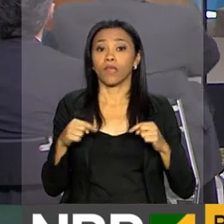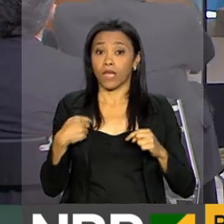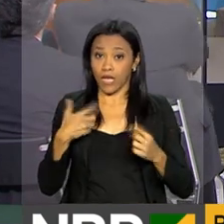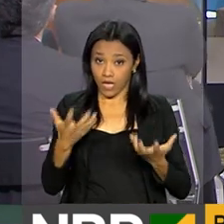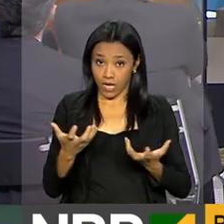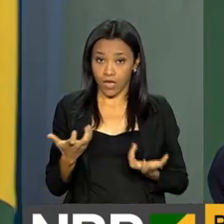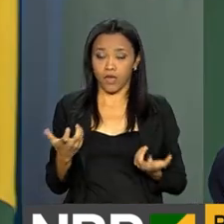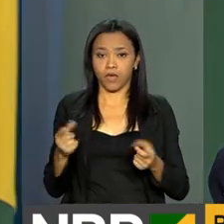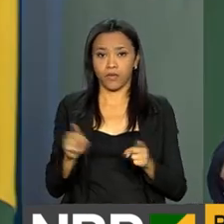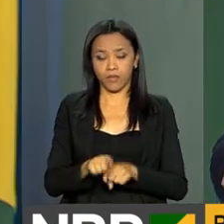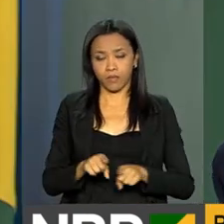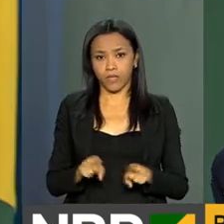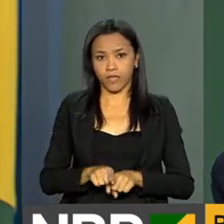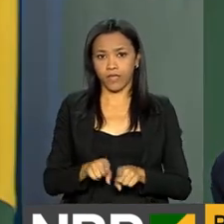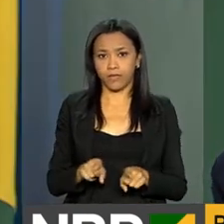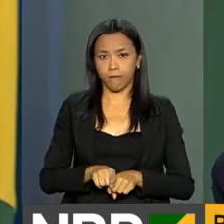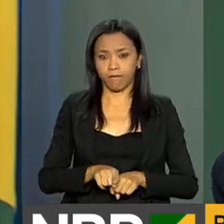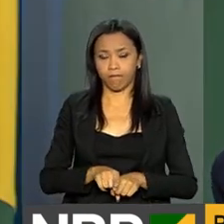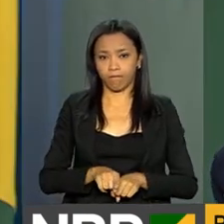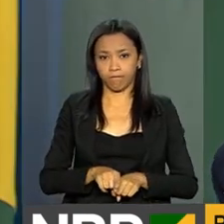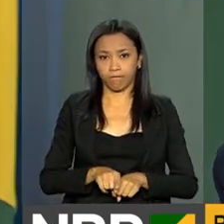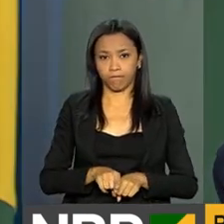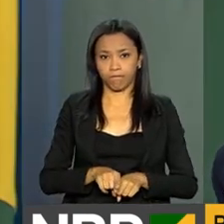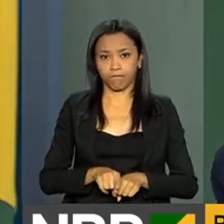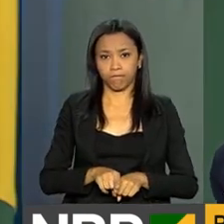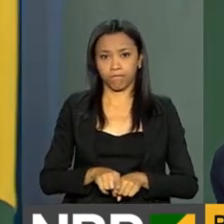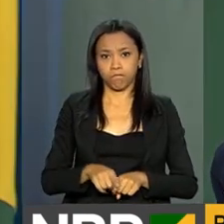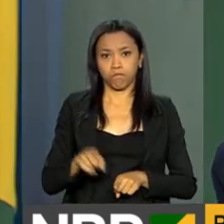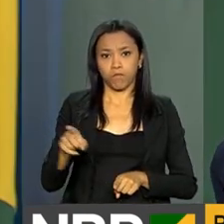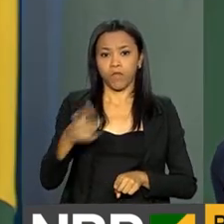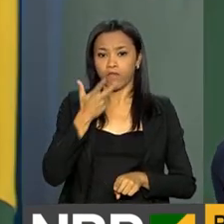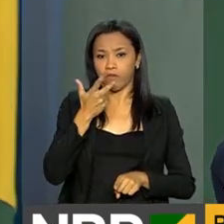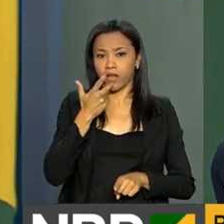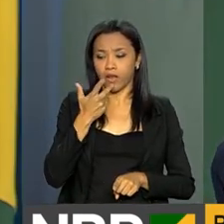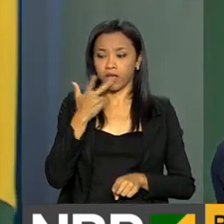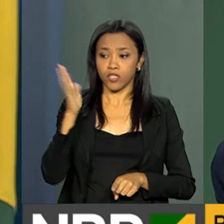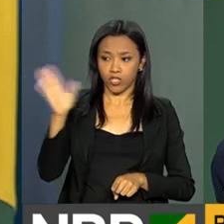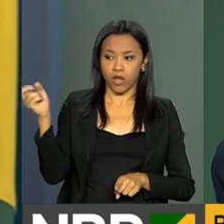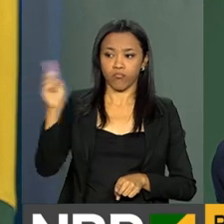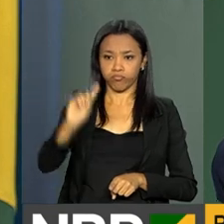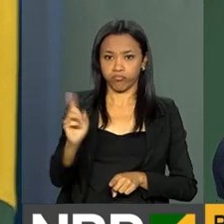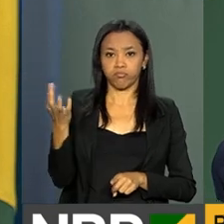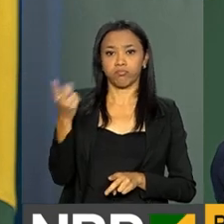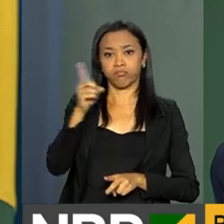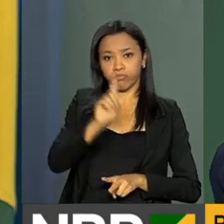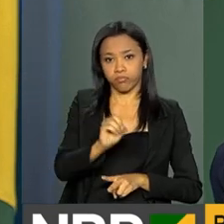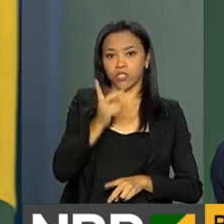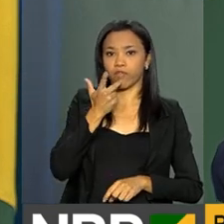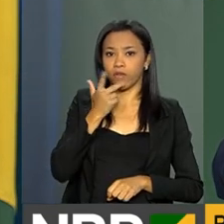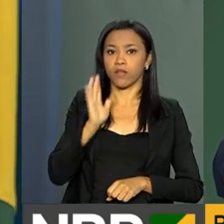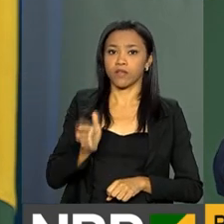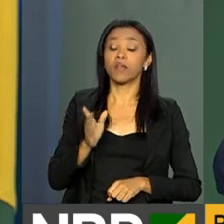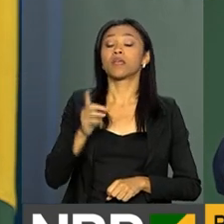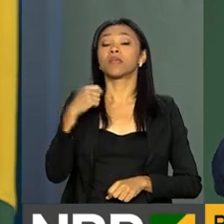Quero também registrar isto que o João e o Sávio registraram, que é a necessidade